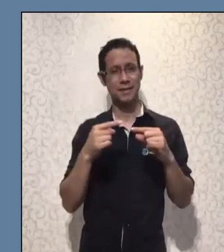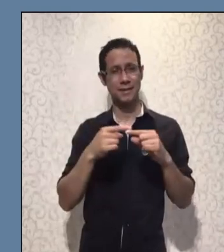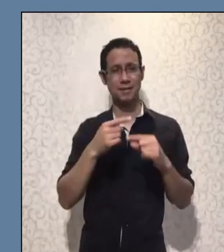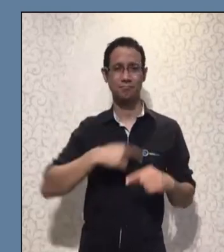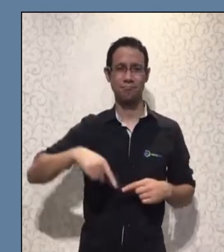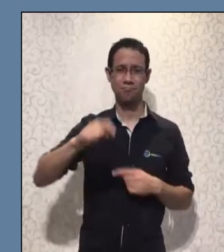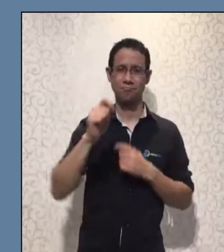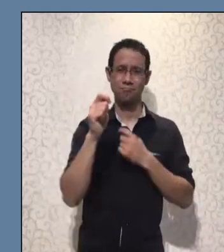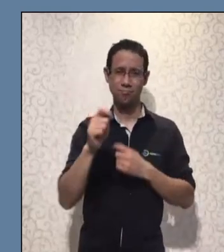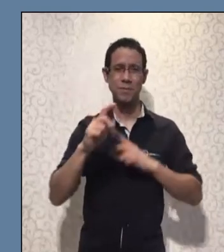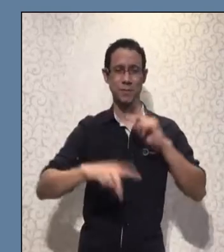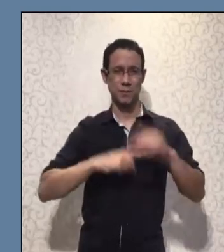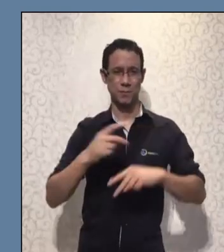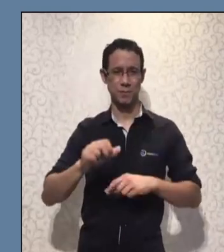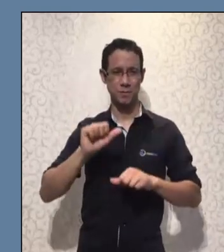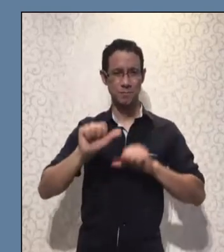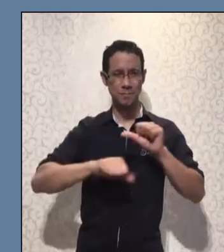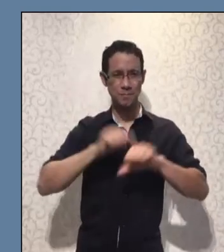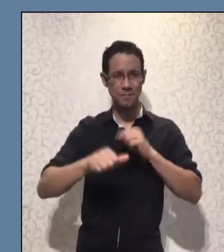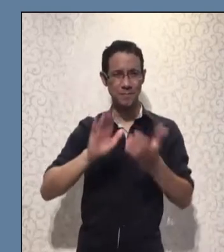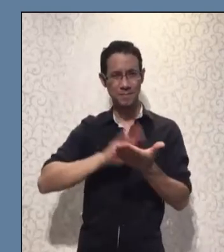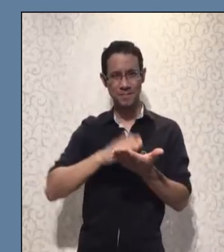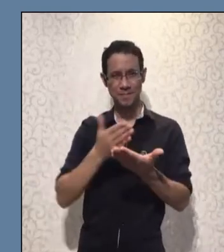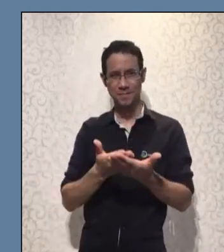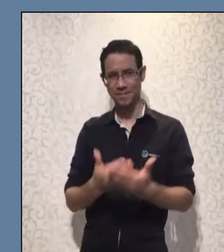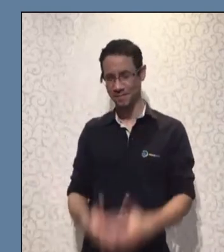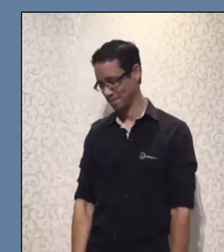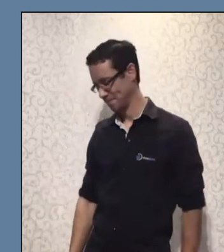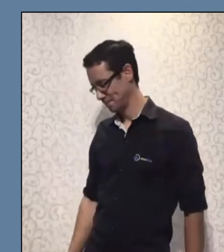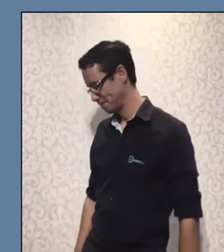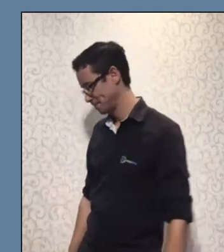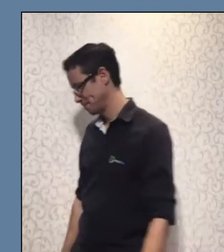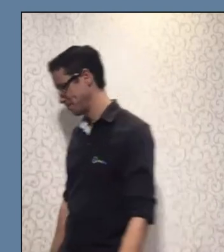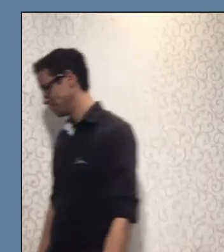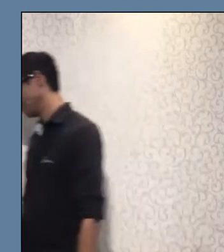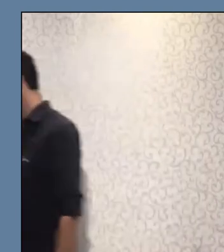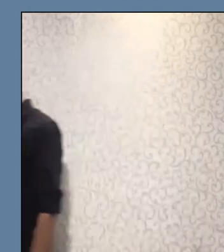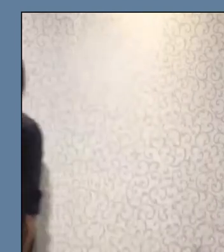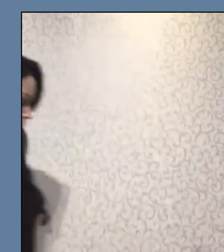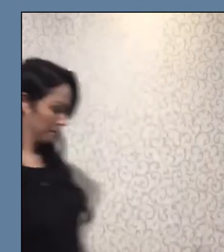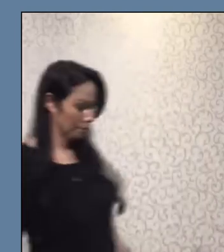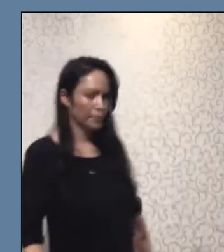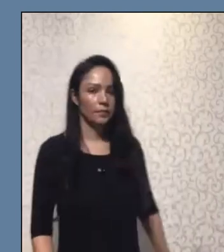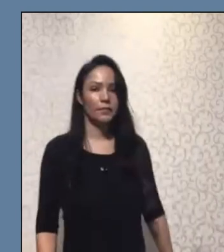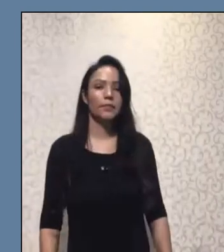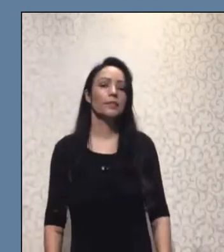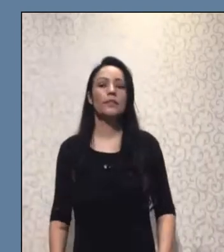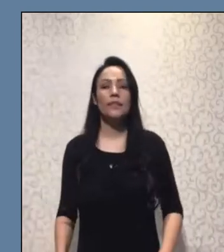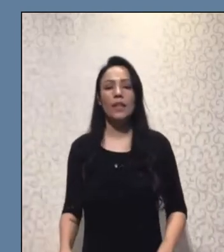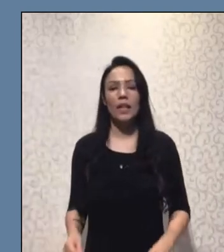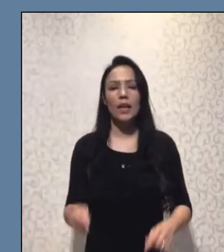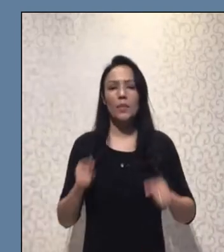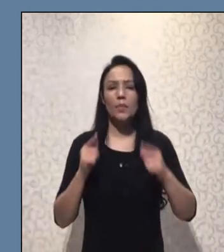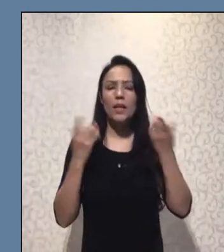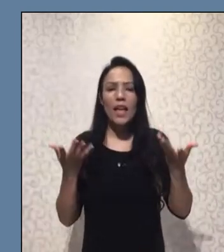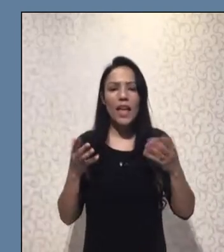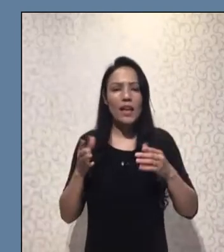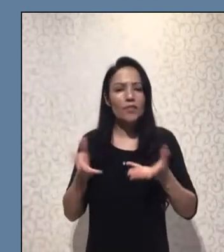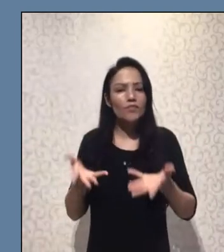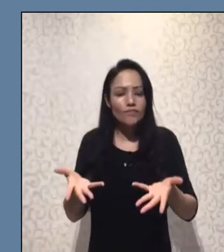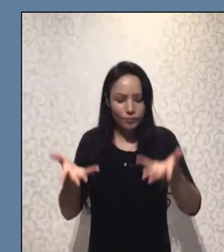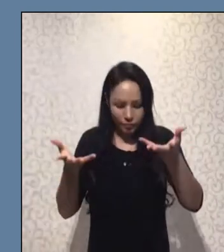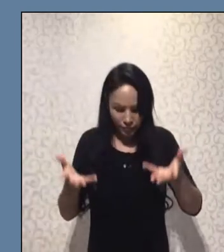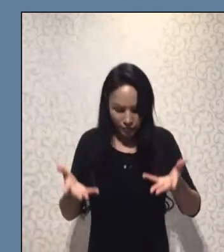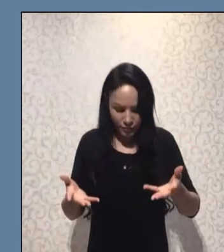público. E não só provocar o público, mas às vezes também provocar os próprios colegas, né? Quer dizer, que falam,